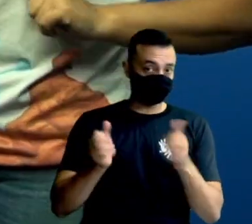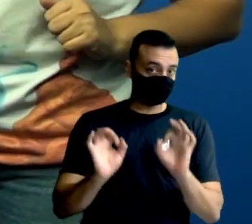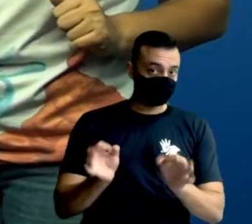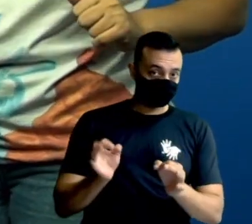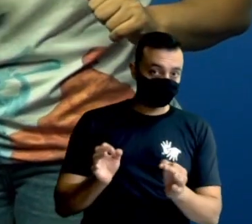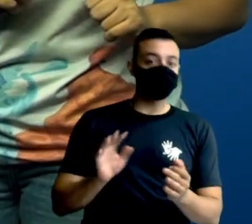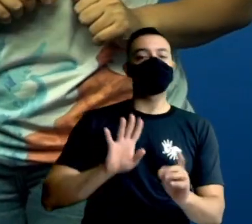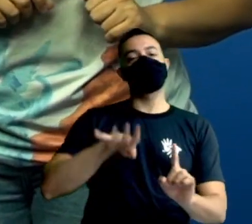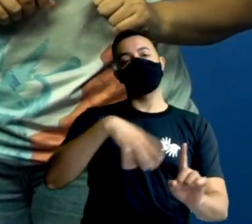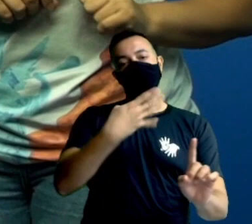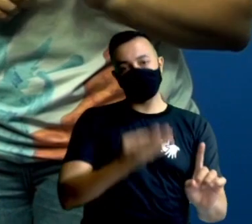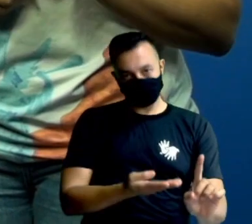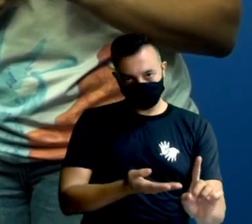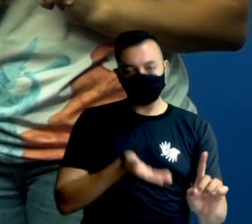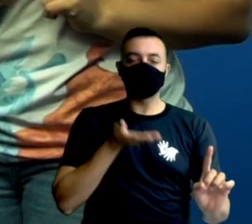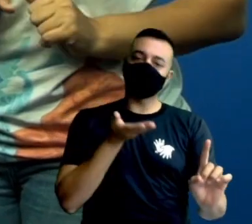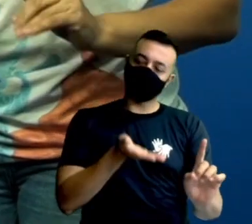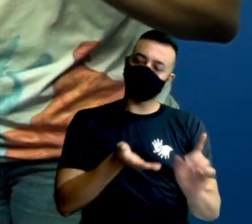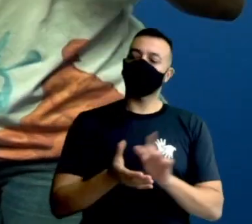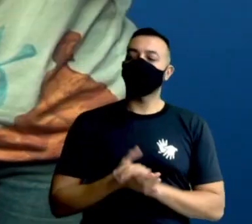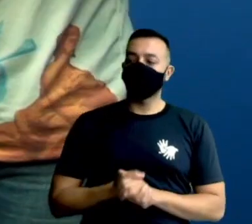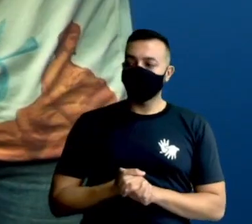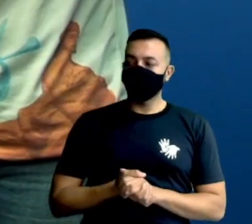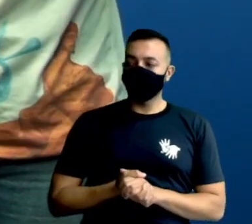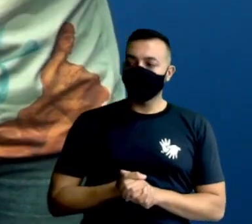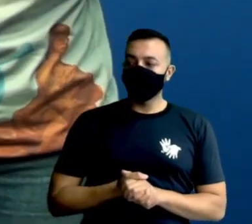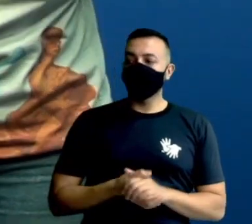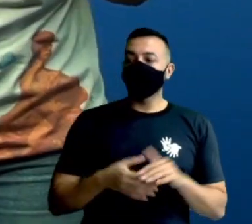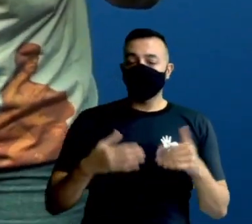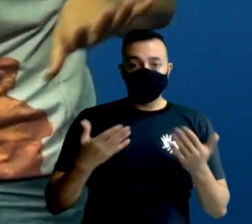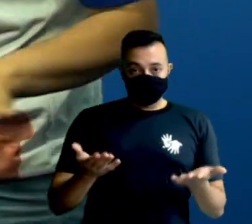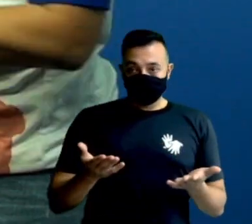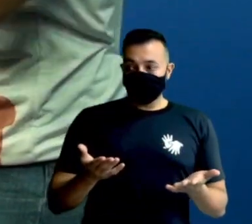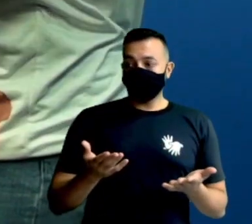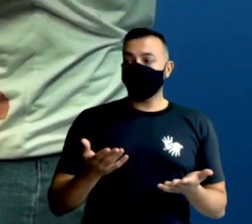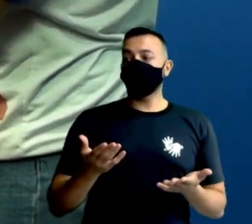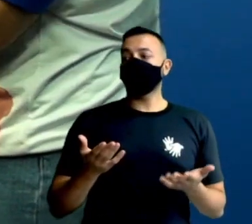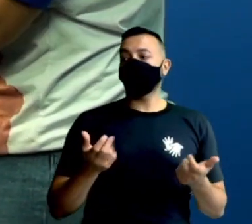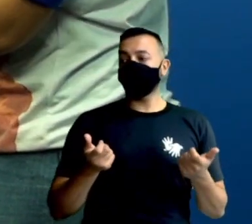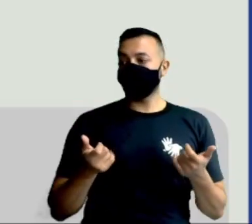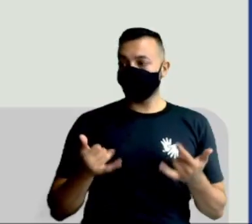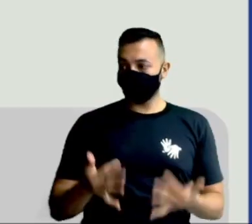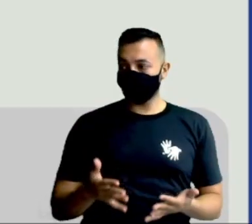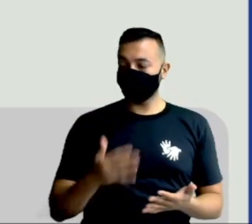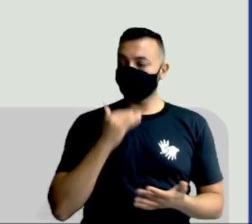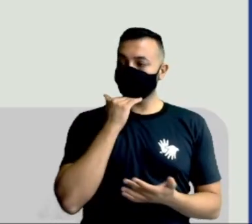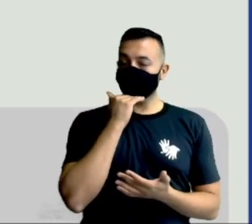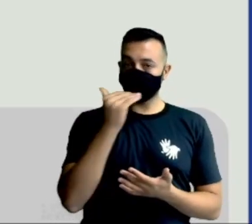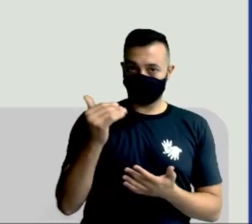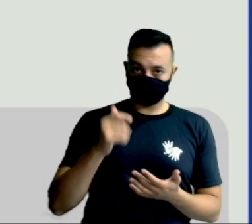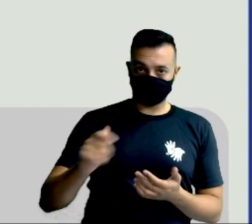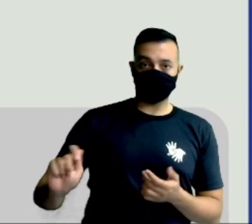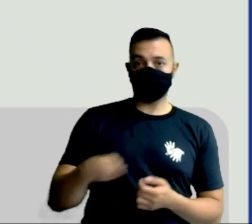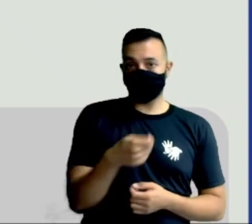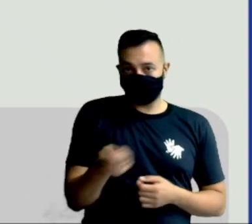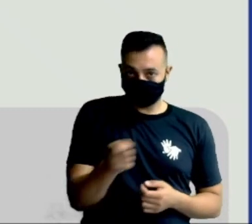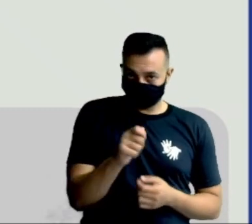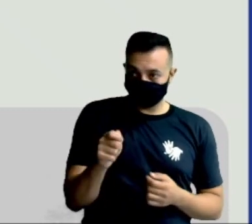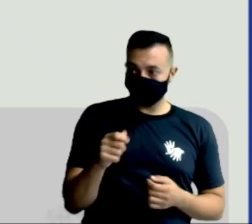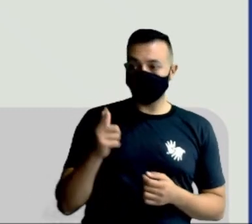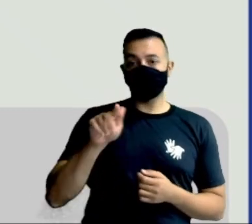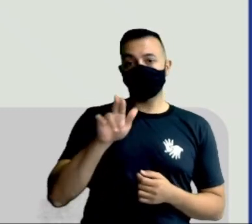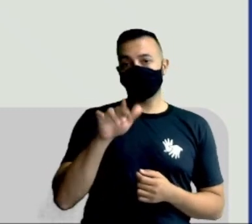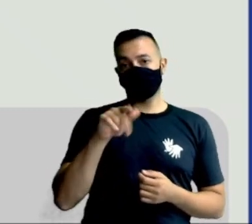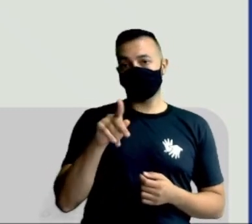que tem essa homenagem aí a ele no hino. Então, para não ter mais erro, sem Tabocas não haveria Guararapes,